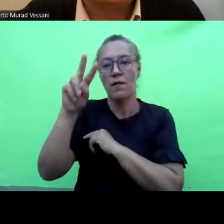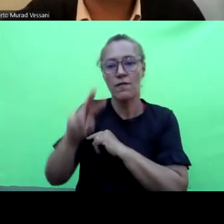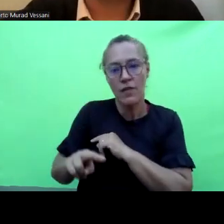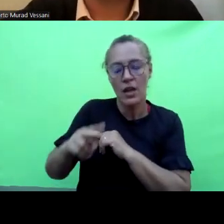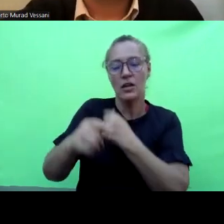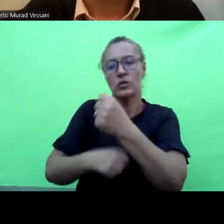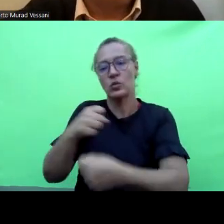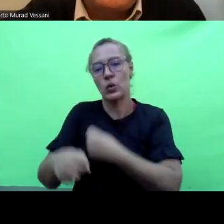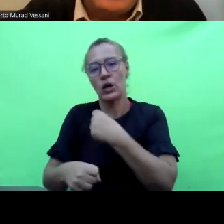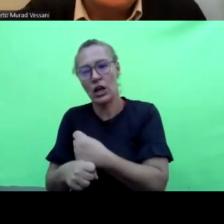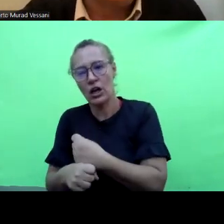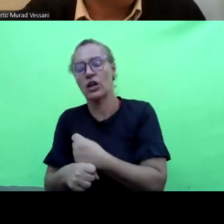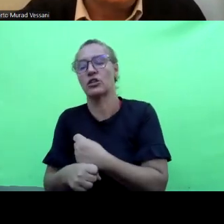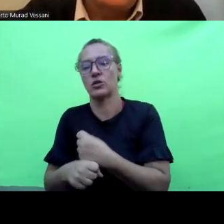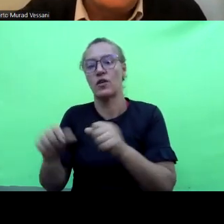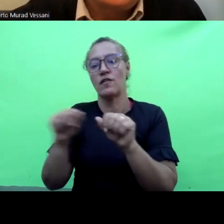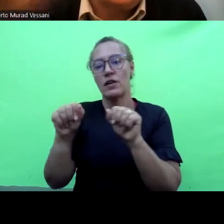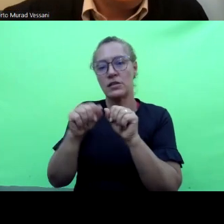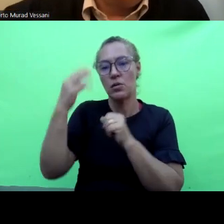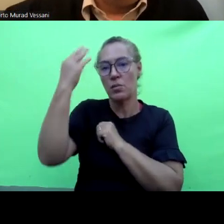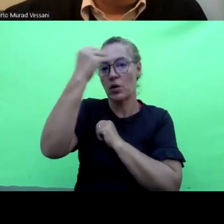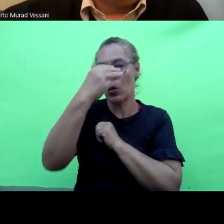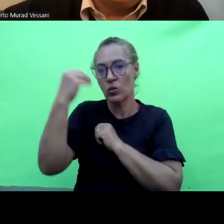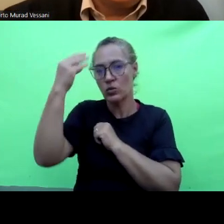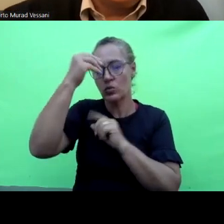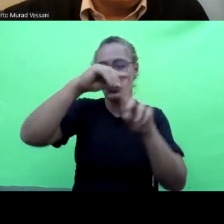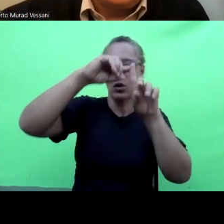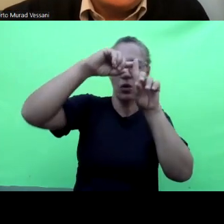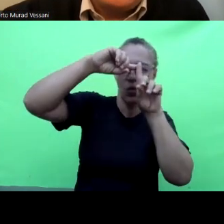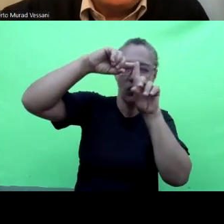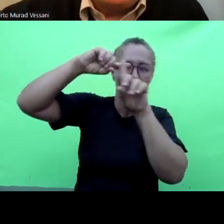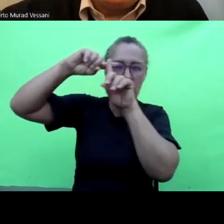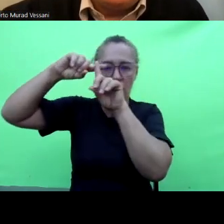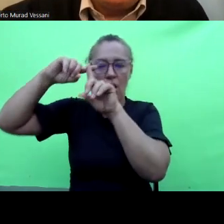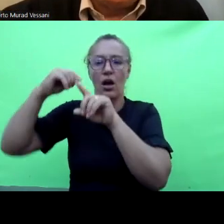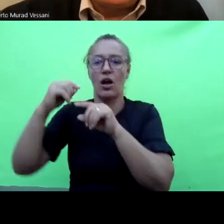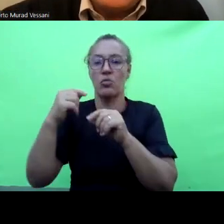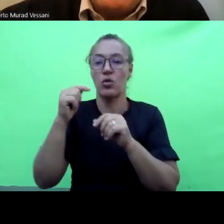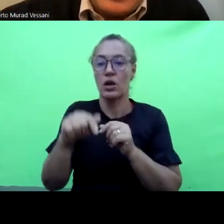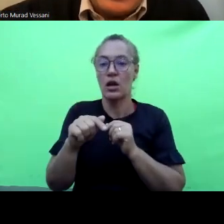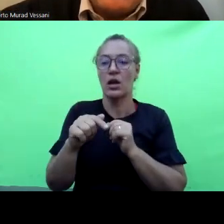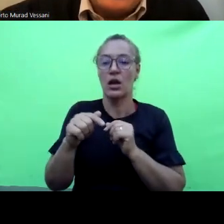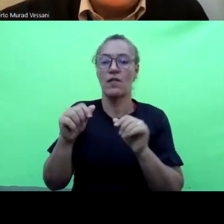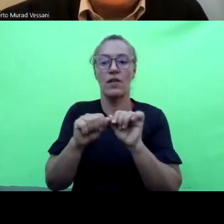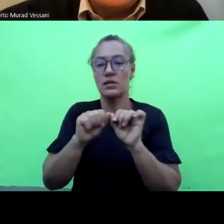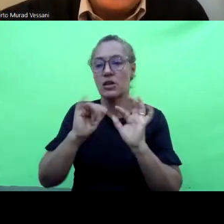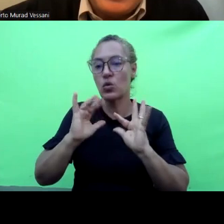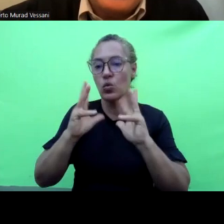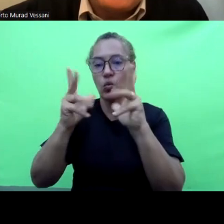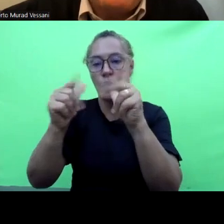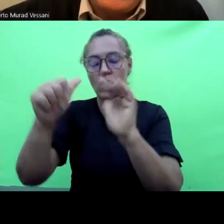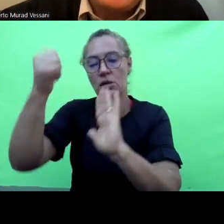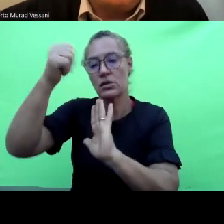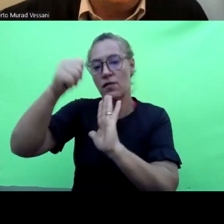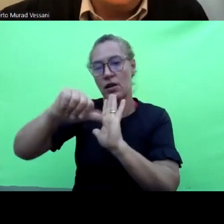para a doença, fazer uma consulta oftalmológica e nessa consulta fazer todas as avaliações